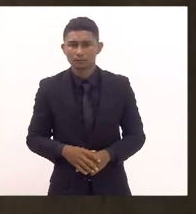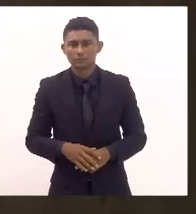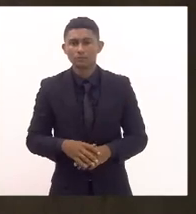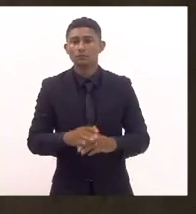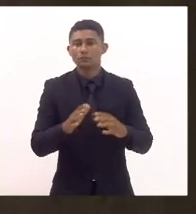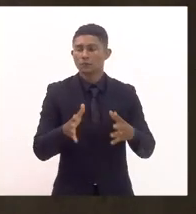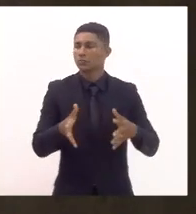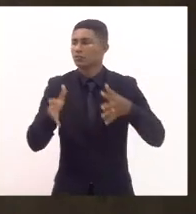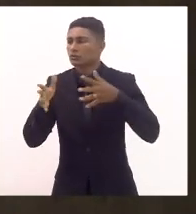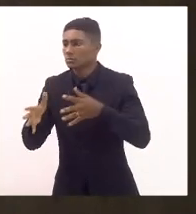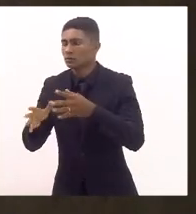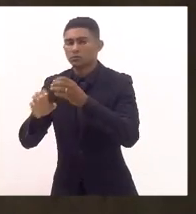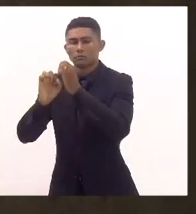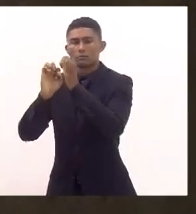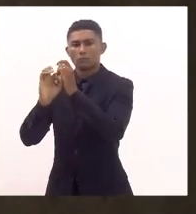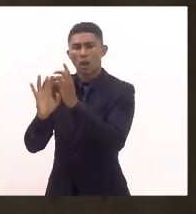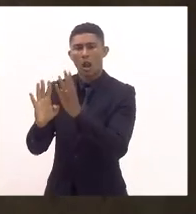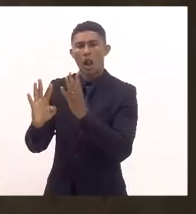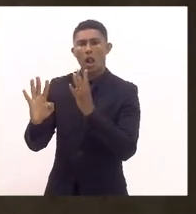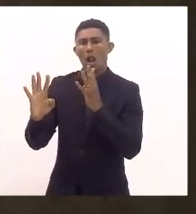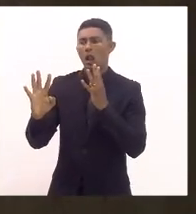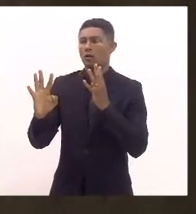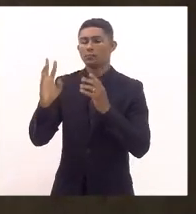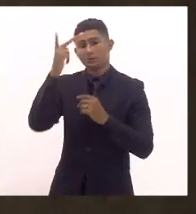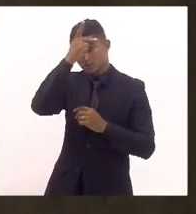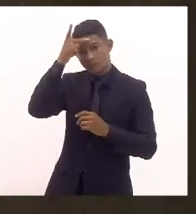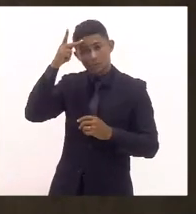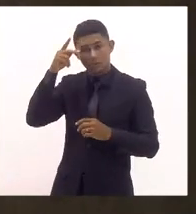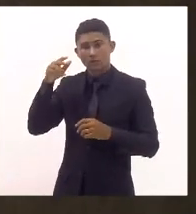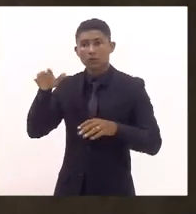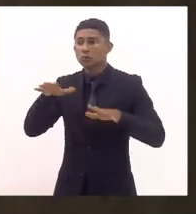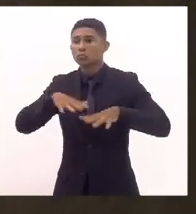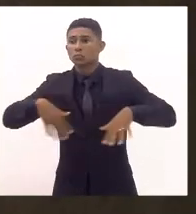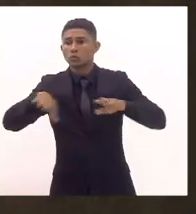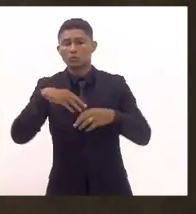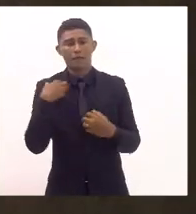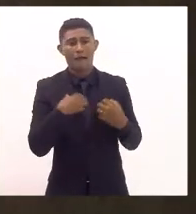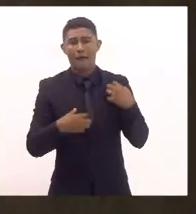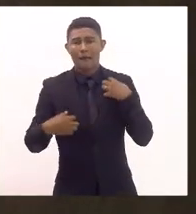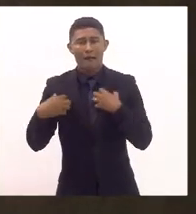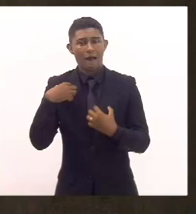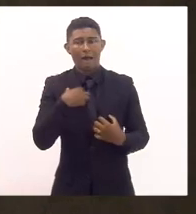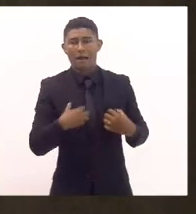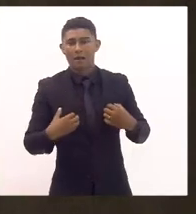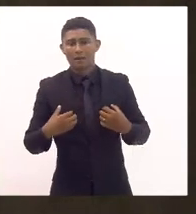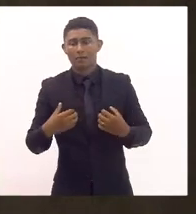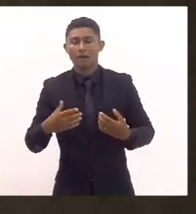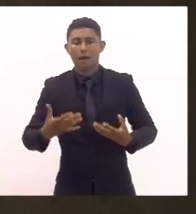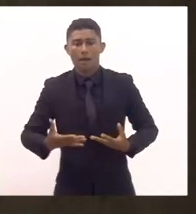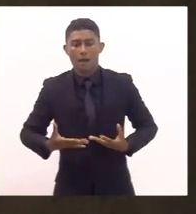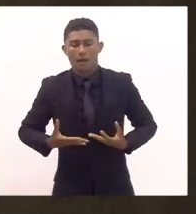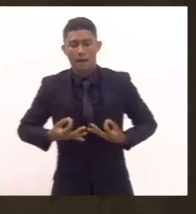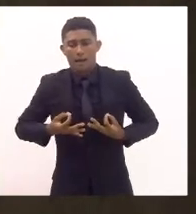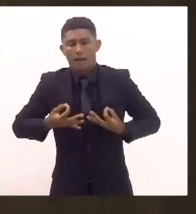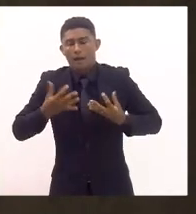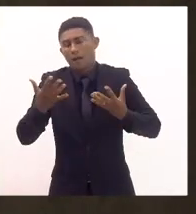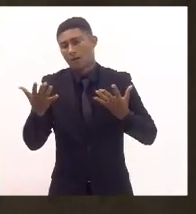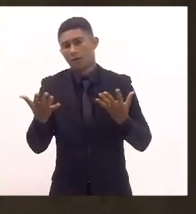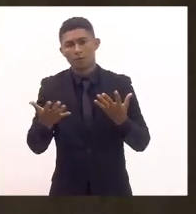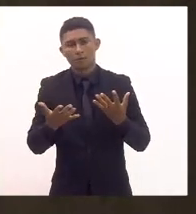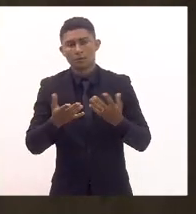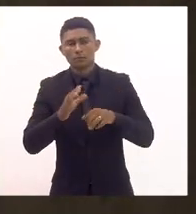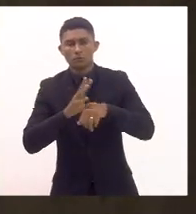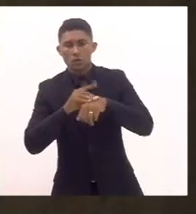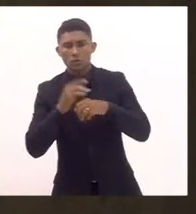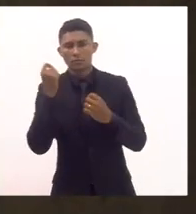chega lá tem uma fila imensa as pessoas desesperadas as pessoas com câncer as pessoas com doenças